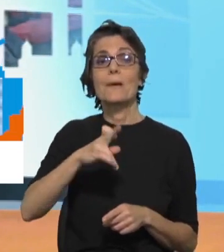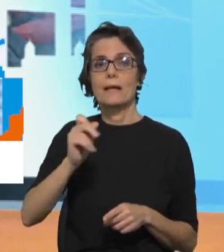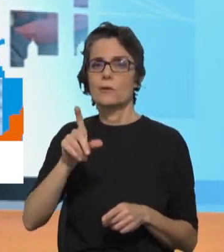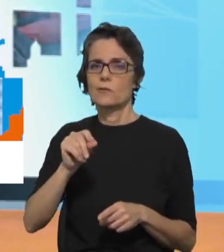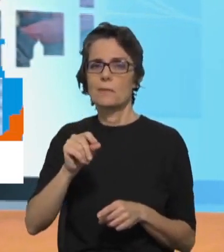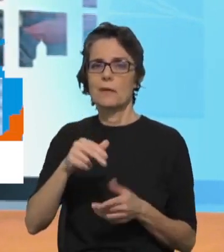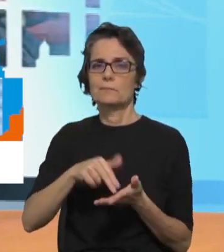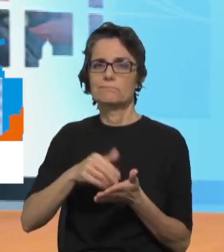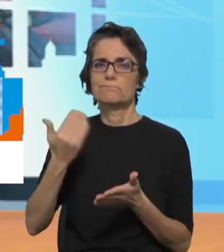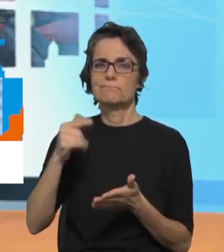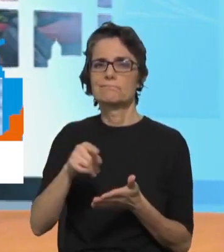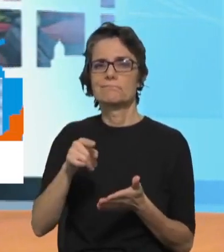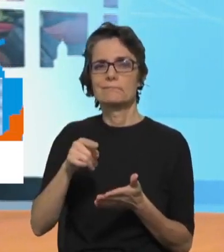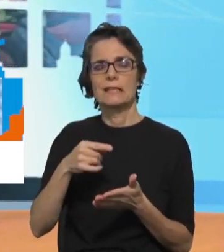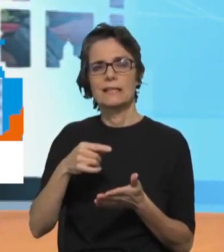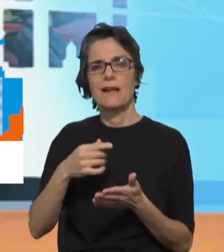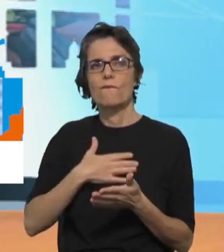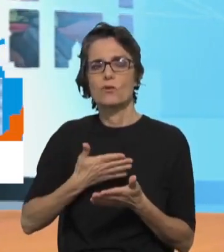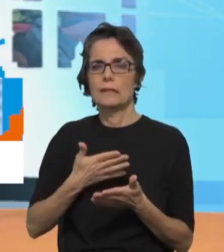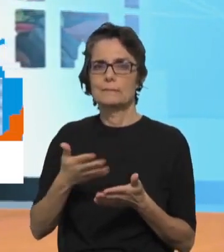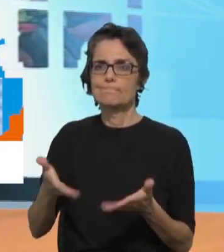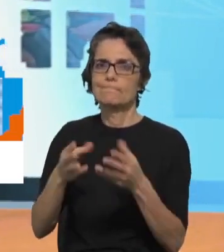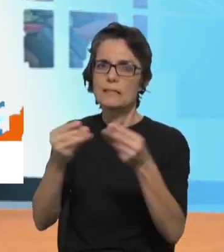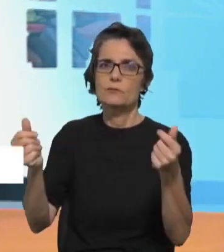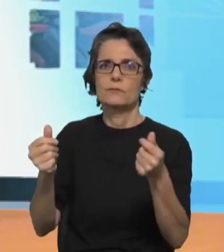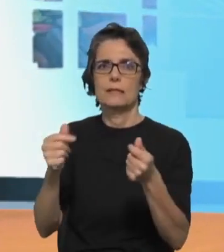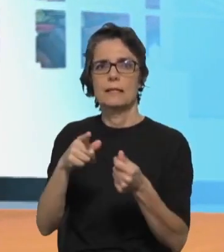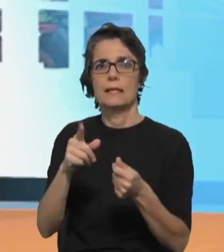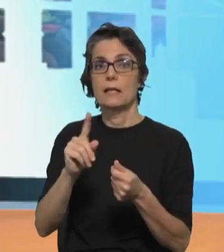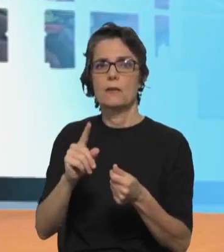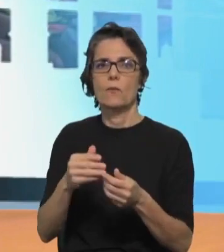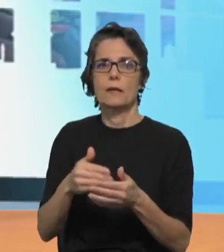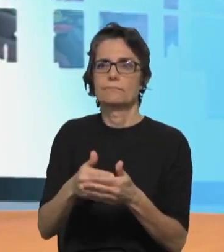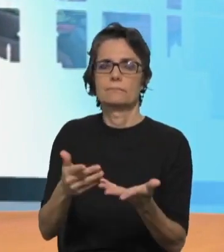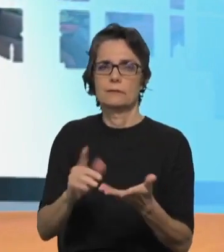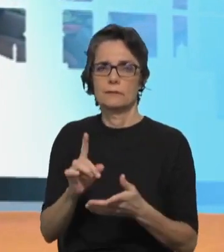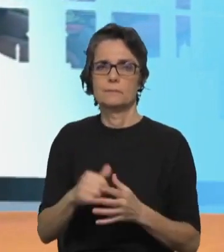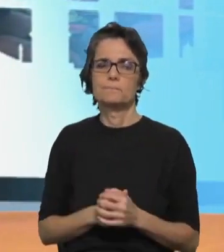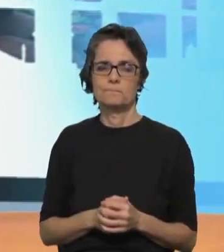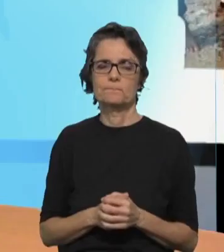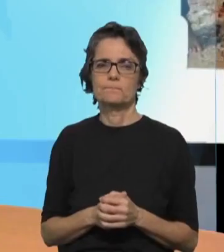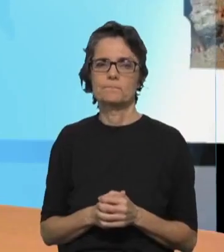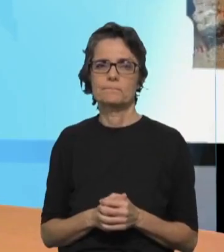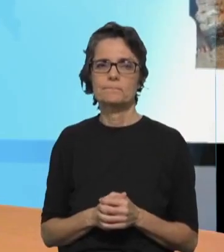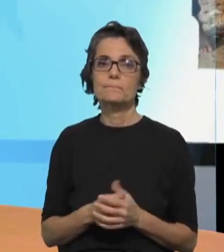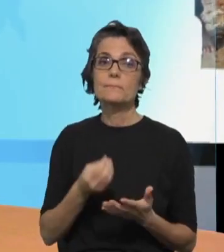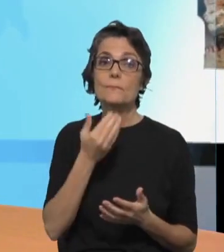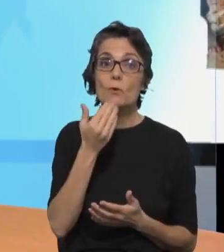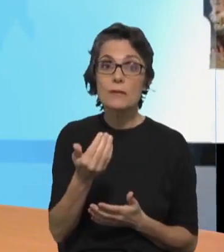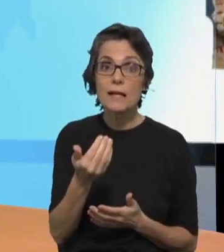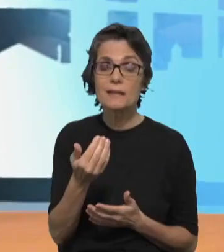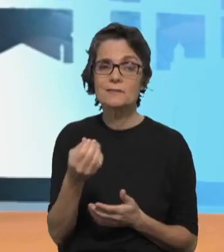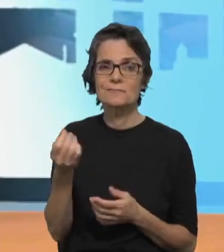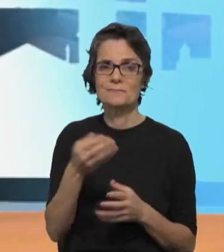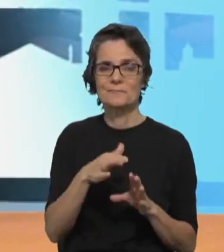contribuir para uma solução e não para criar aqui um problema. Exatamente. Sem dúvida. Professor Nelson Ribeiro, obrigada por ter